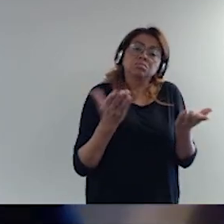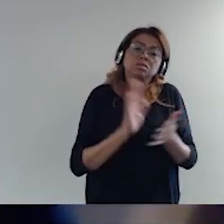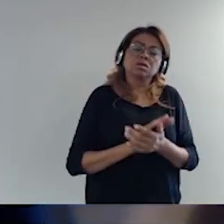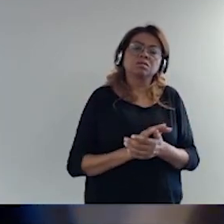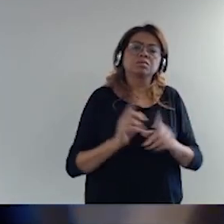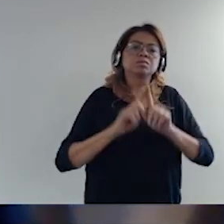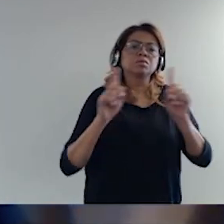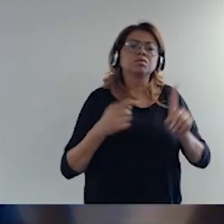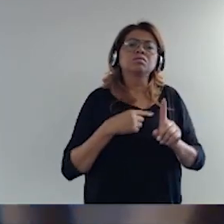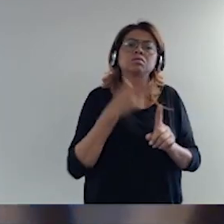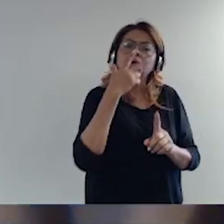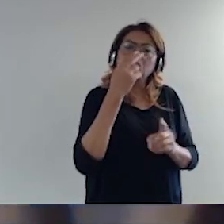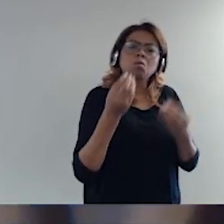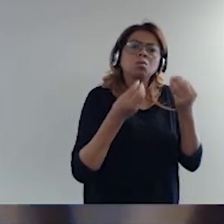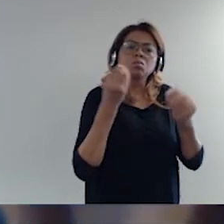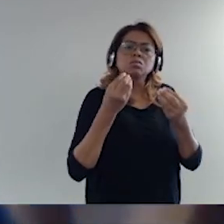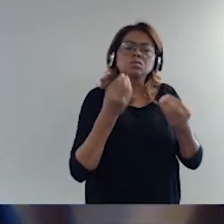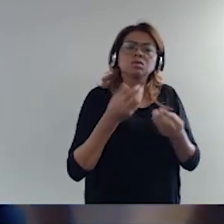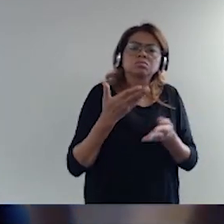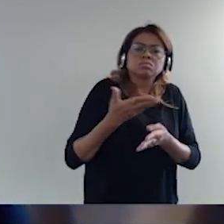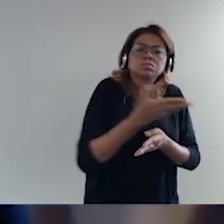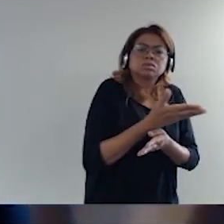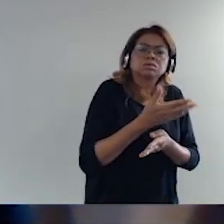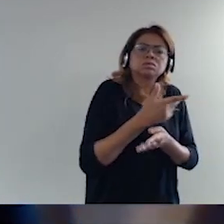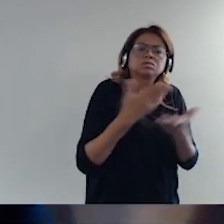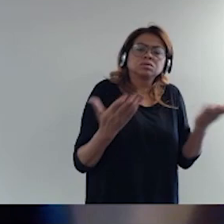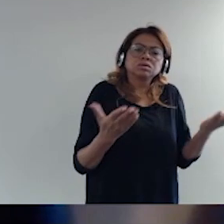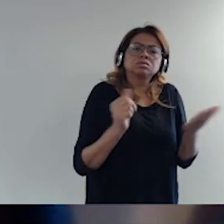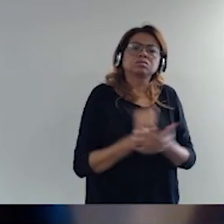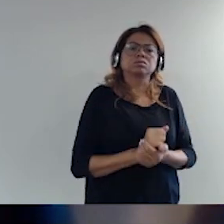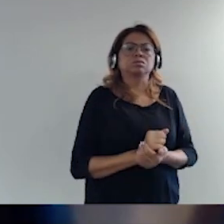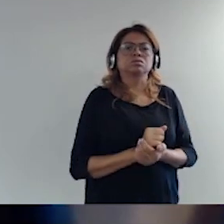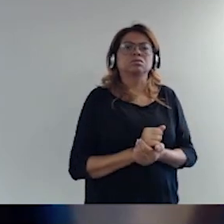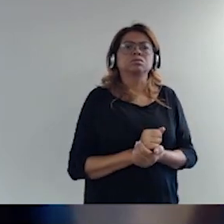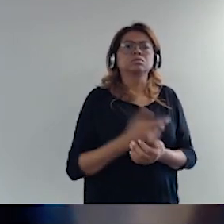certeza, e os trata de uma forma efetivamente